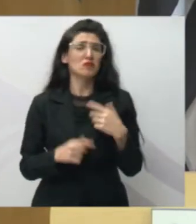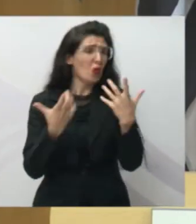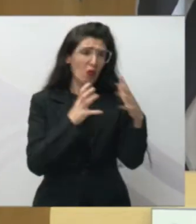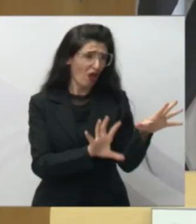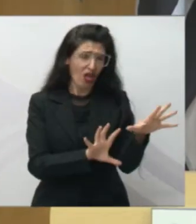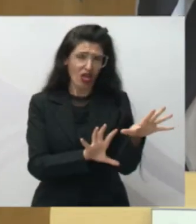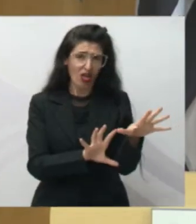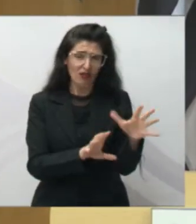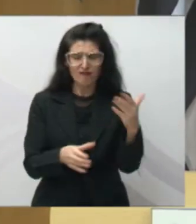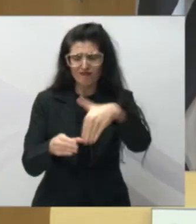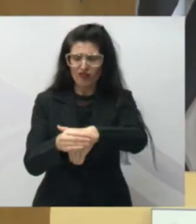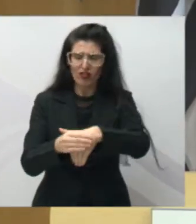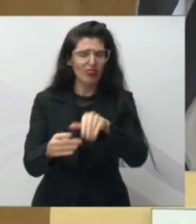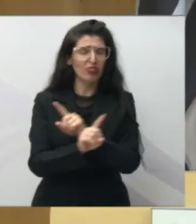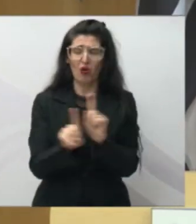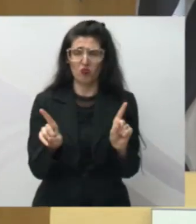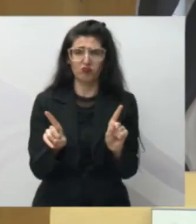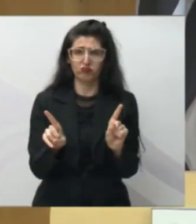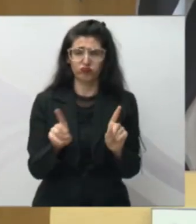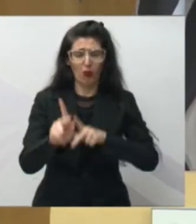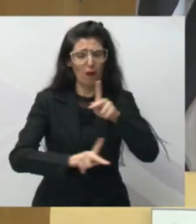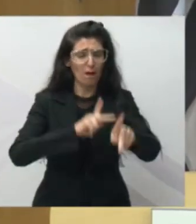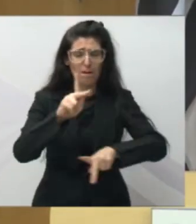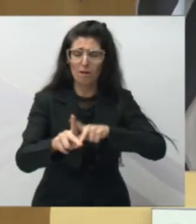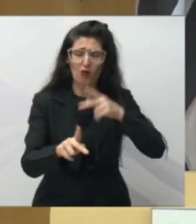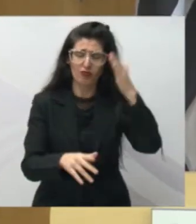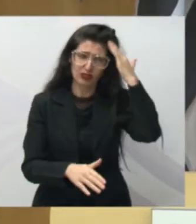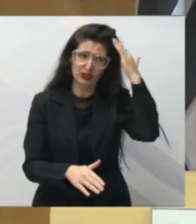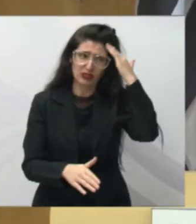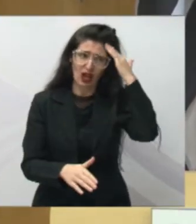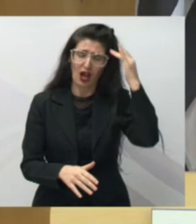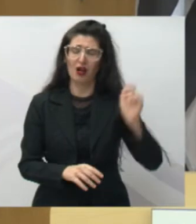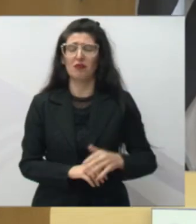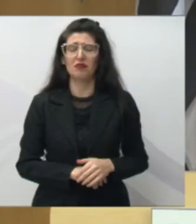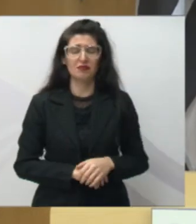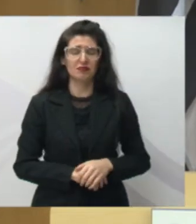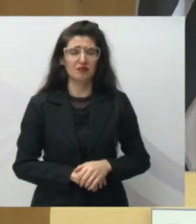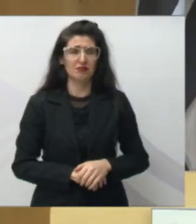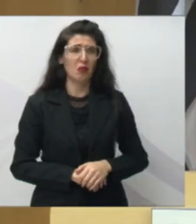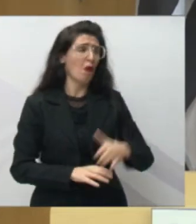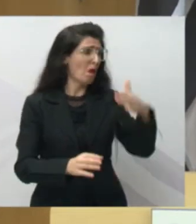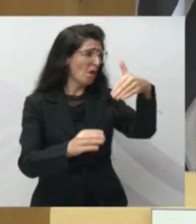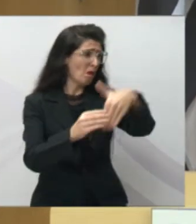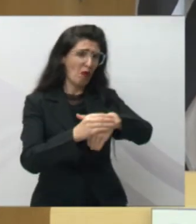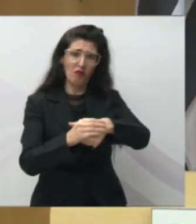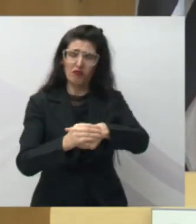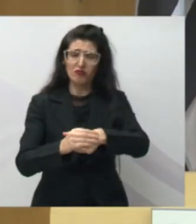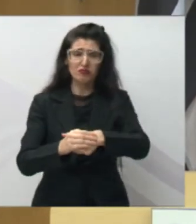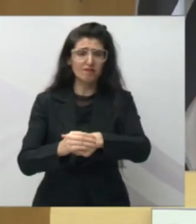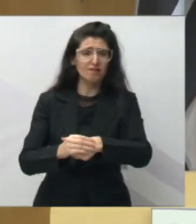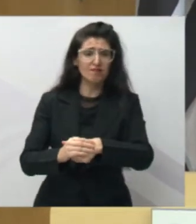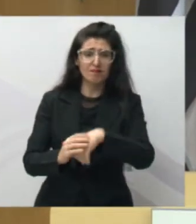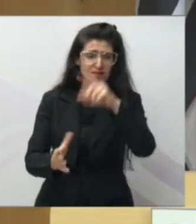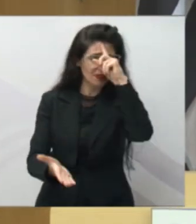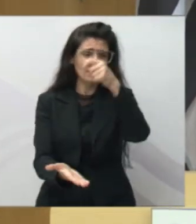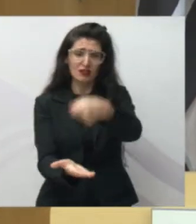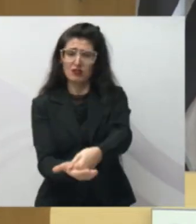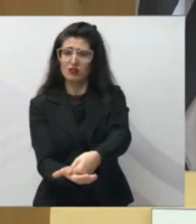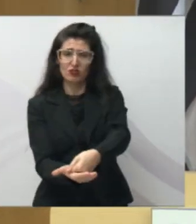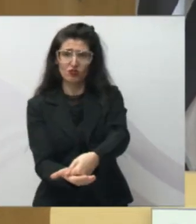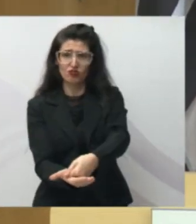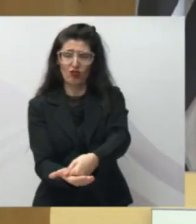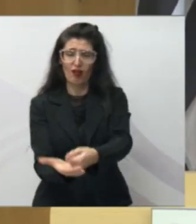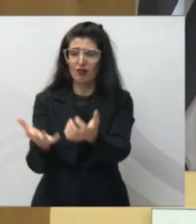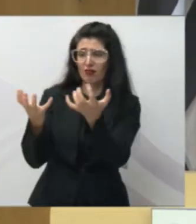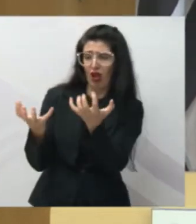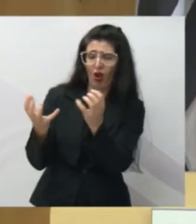mais. Se o povo achar que merece estar aqui, merece estar aqui. De todo jeito, esse assessor vai